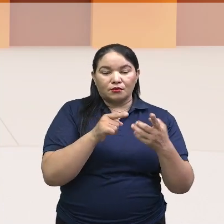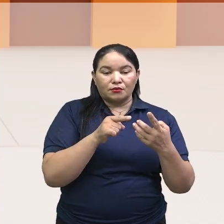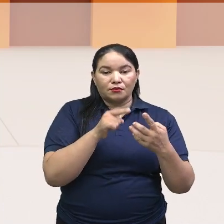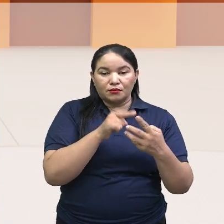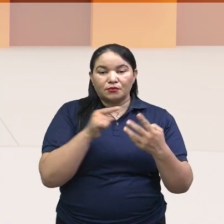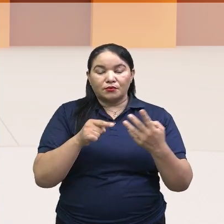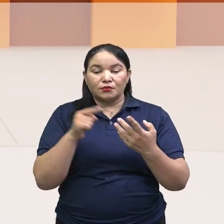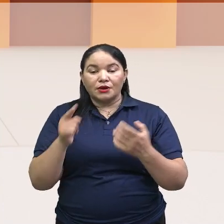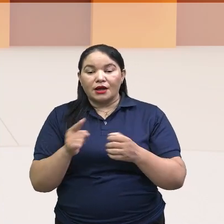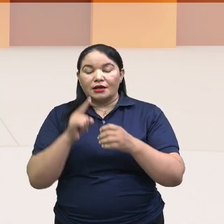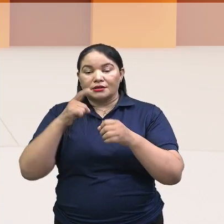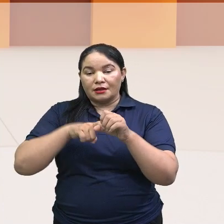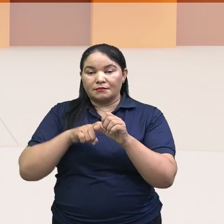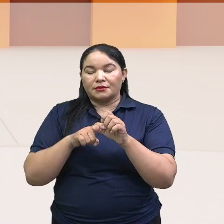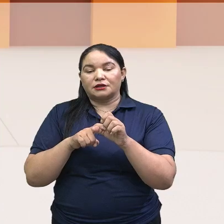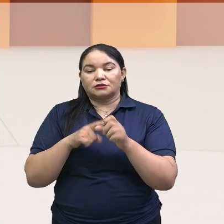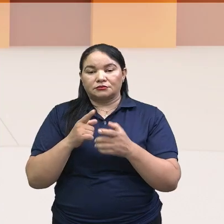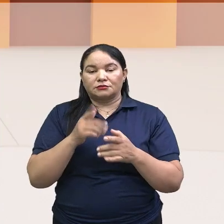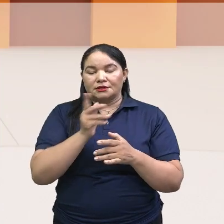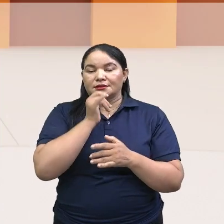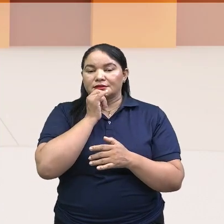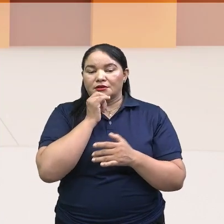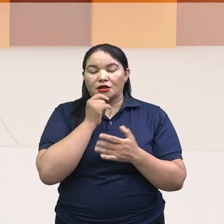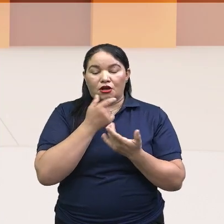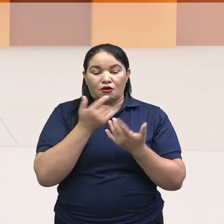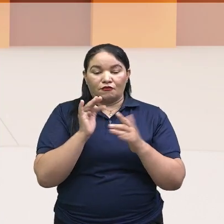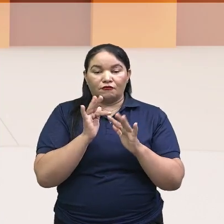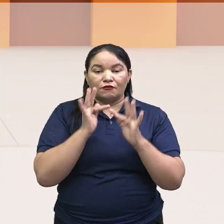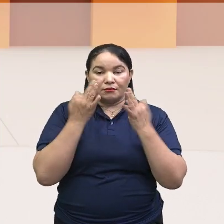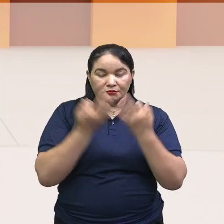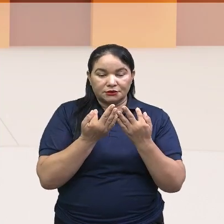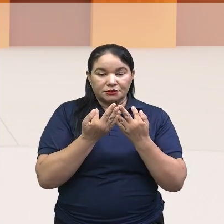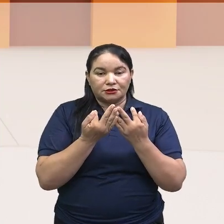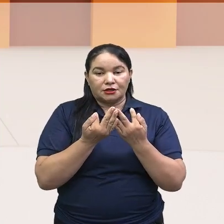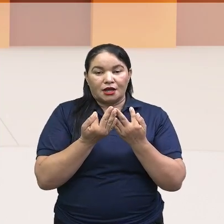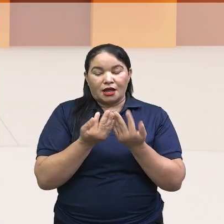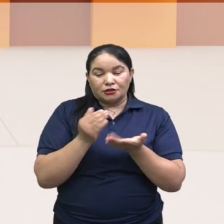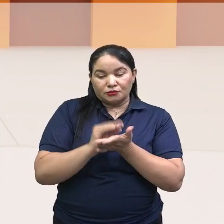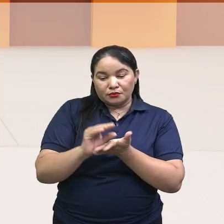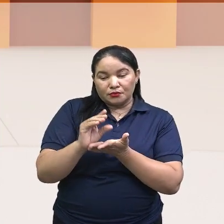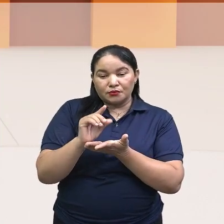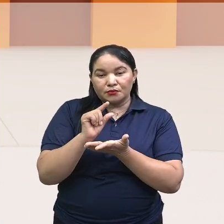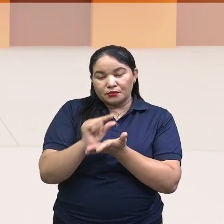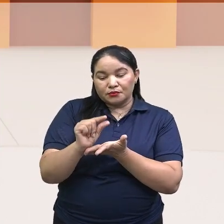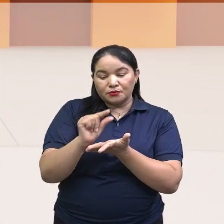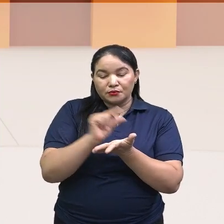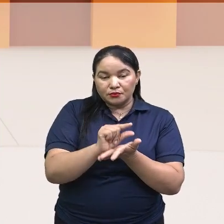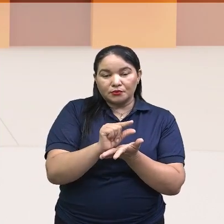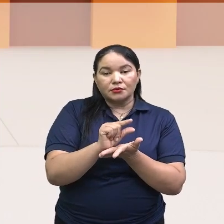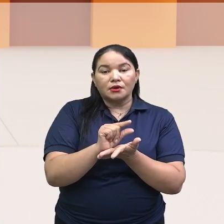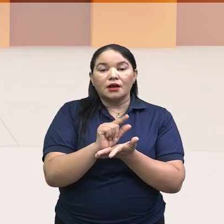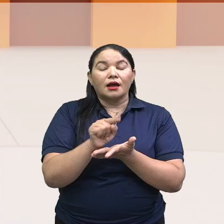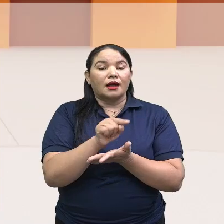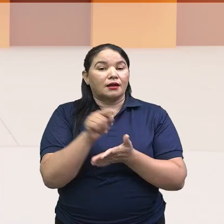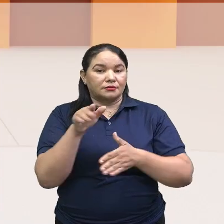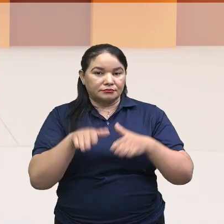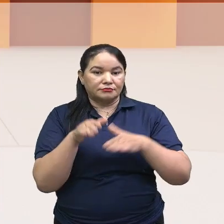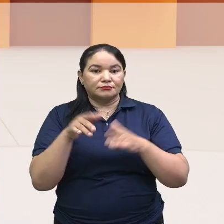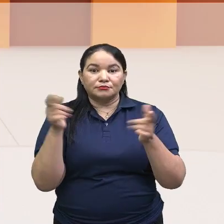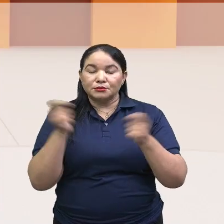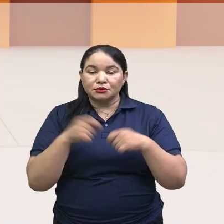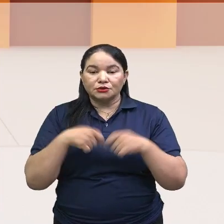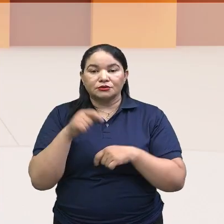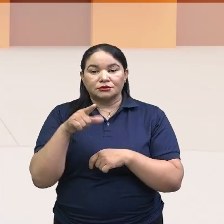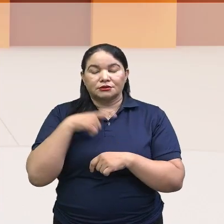vocês. Uma família vítima, por exemplo, da má distribuição de renda, possivelmente terá crianças